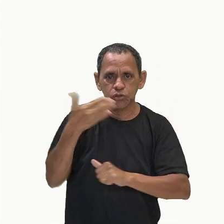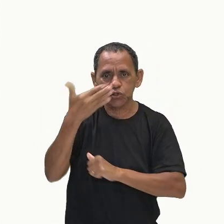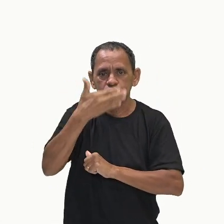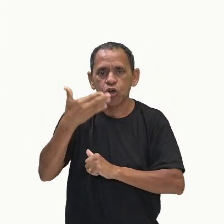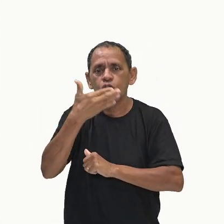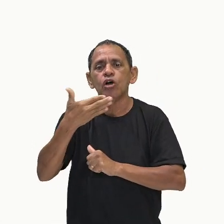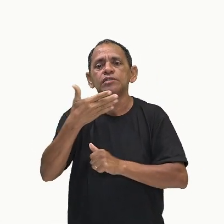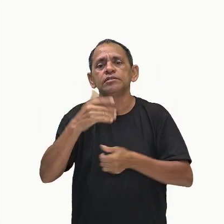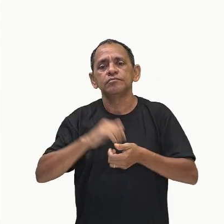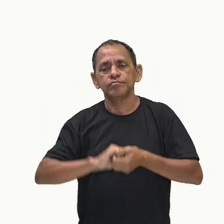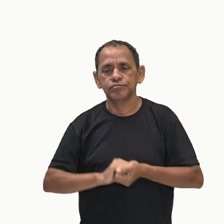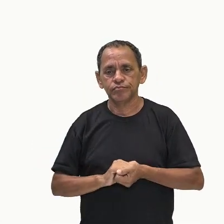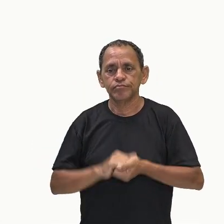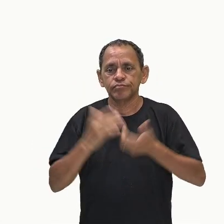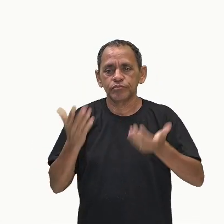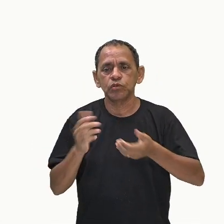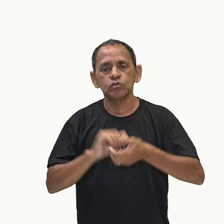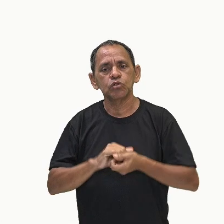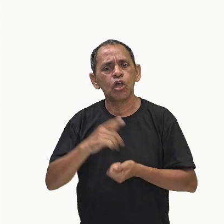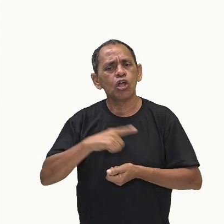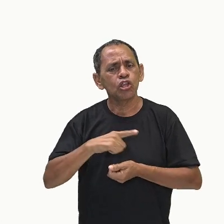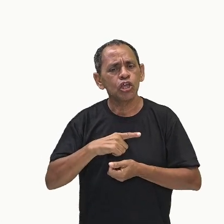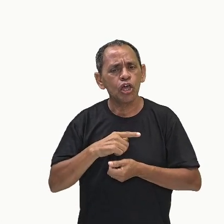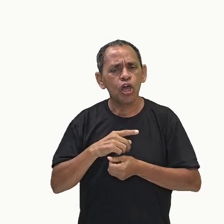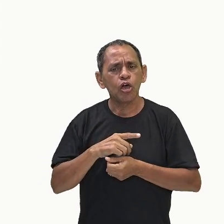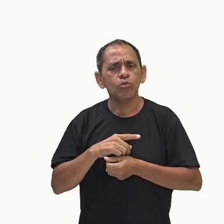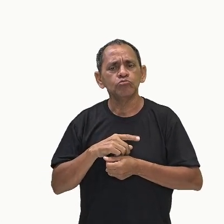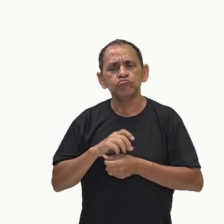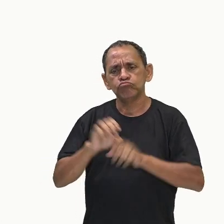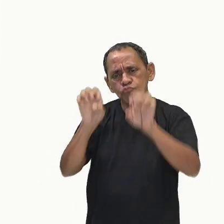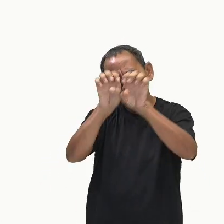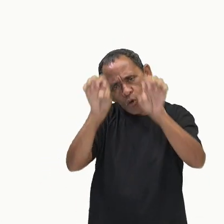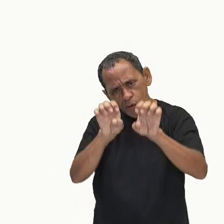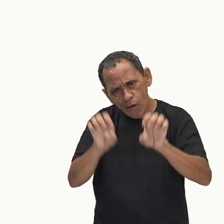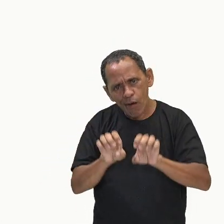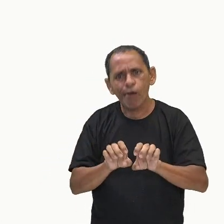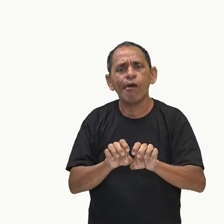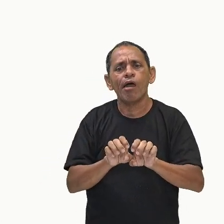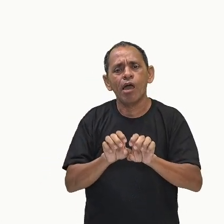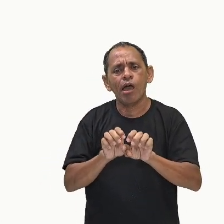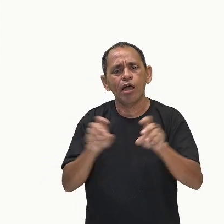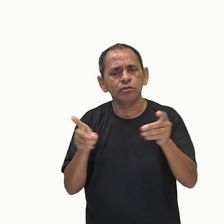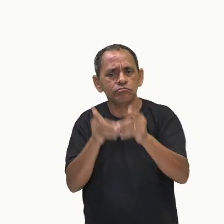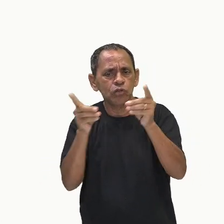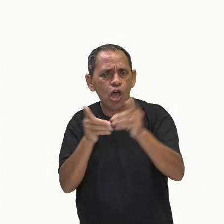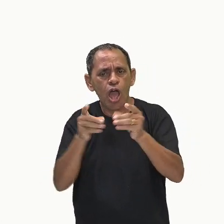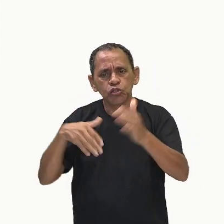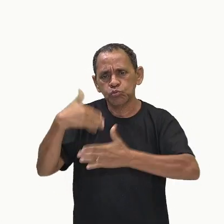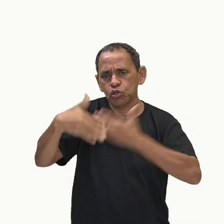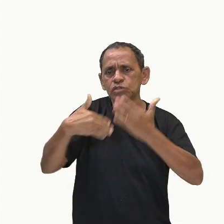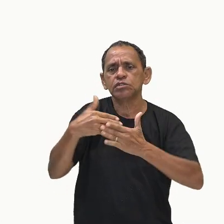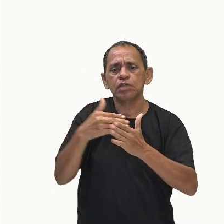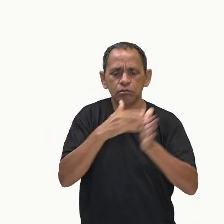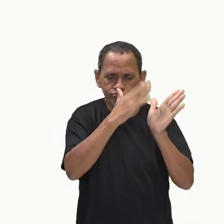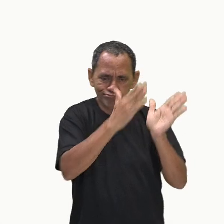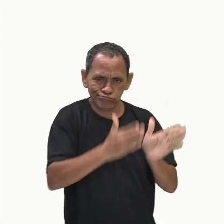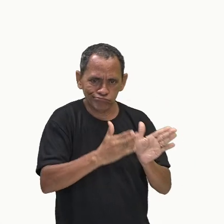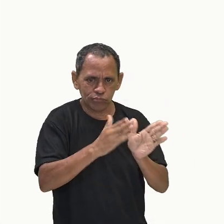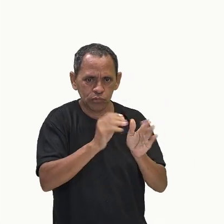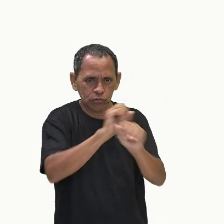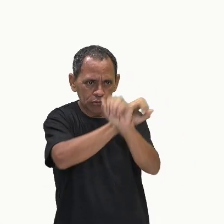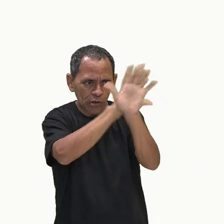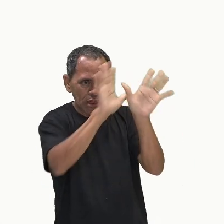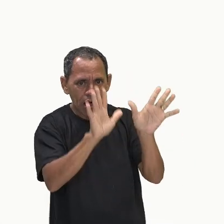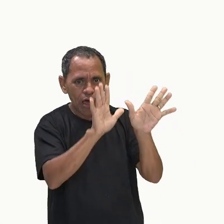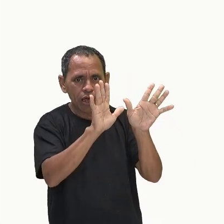Então, nós temos aí esse esquema didático mostrando claramente os processos de fase clara, que está